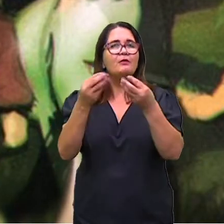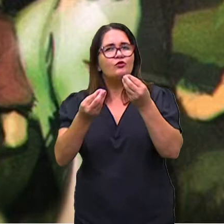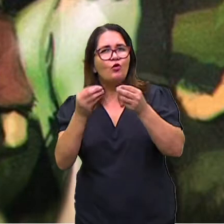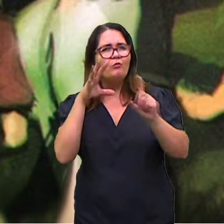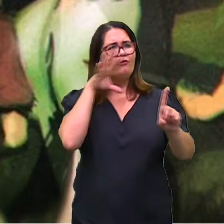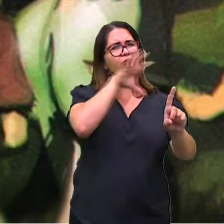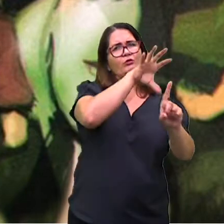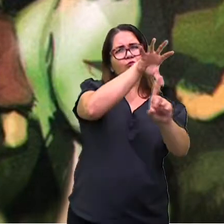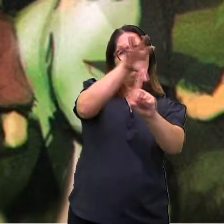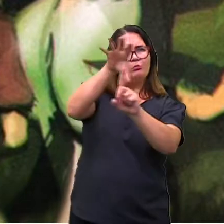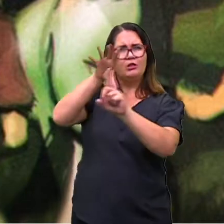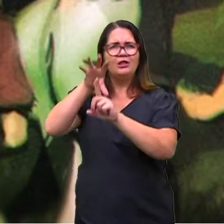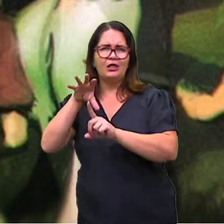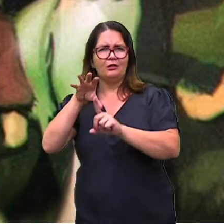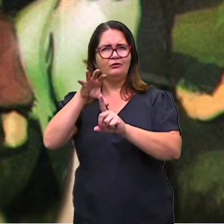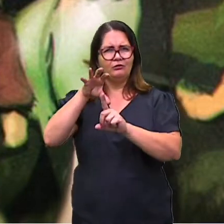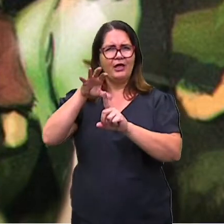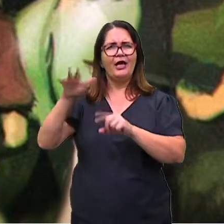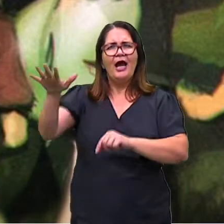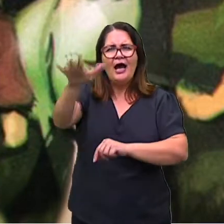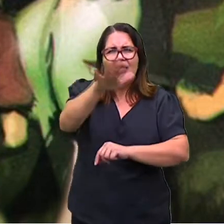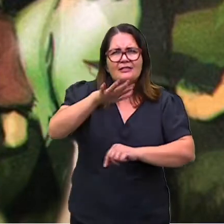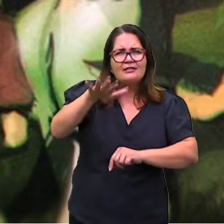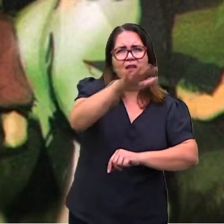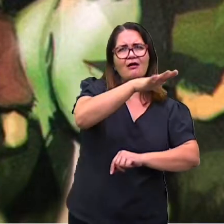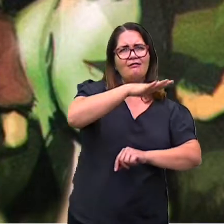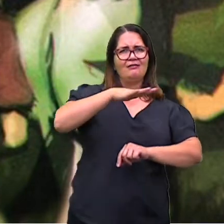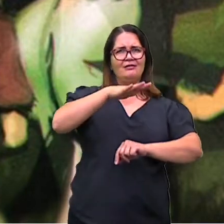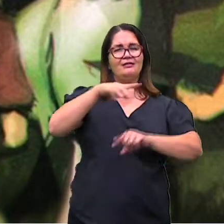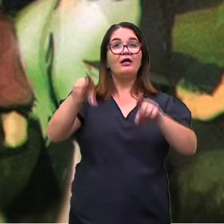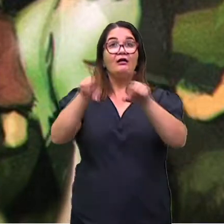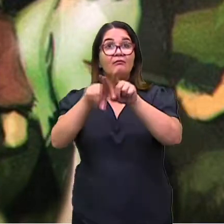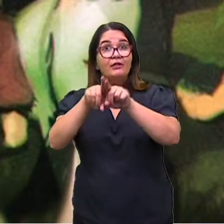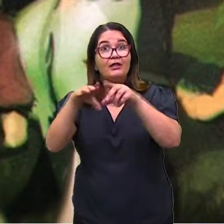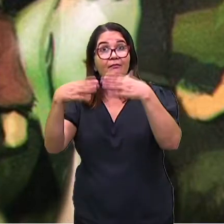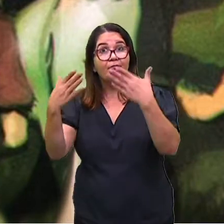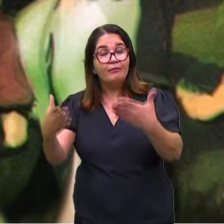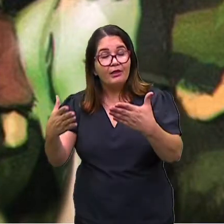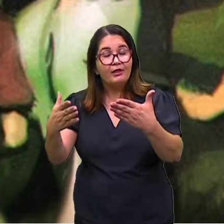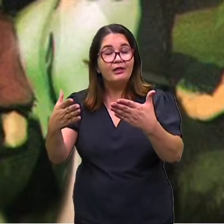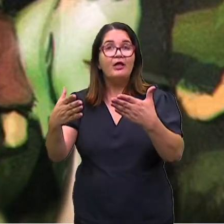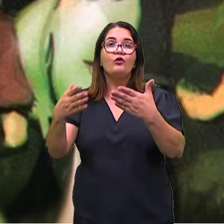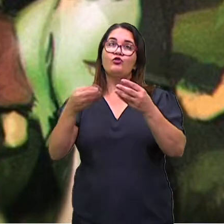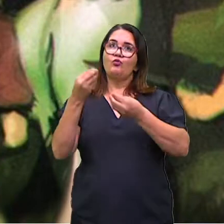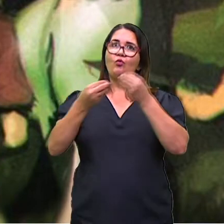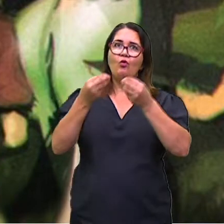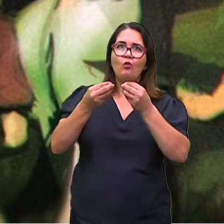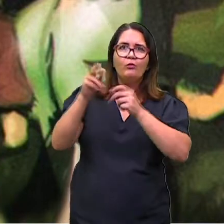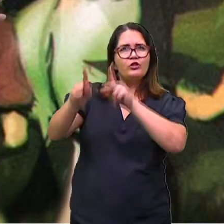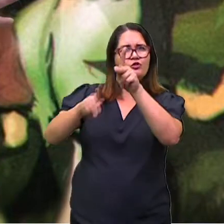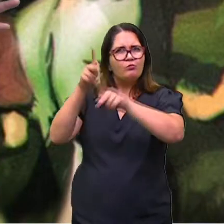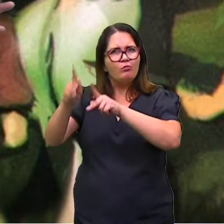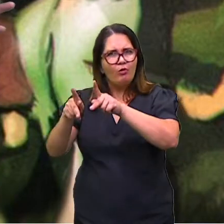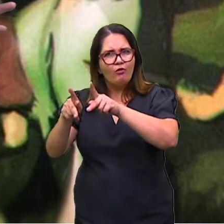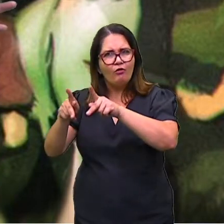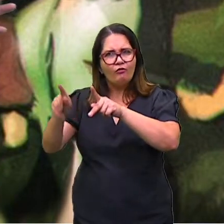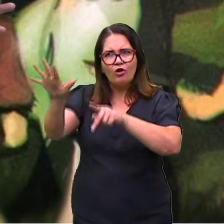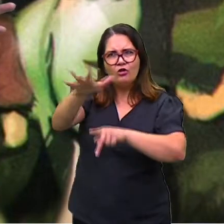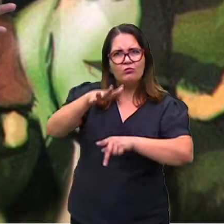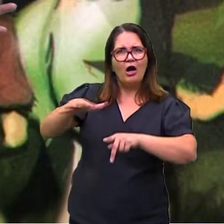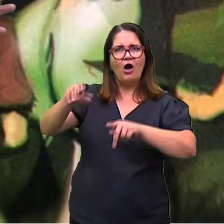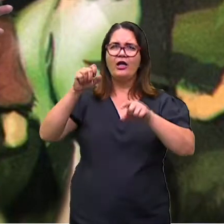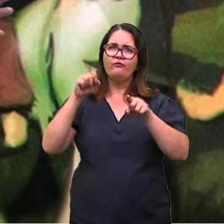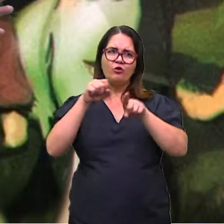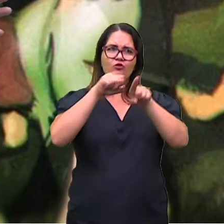região de Granada, de onde foram expulsos somente em fins do século XV. Foram quase 800